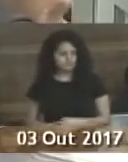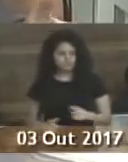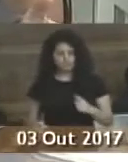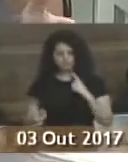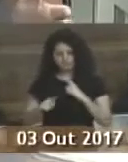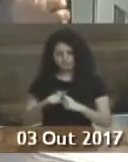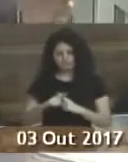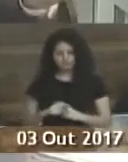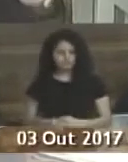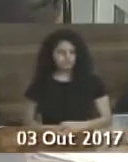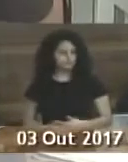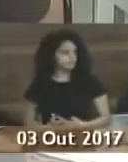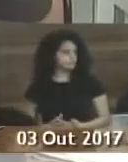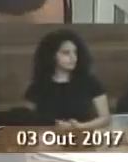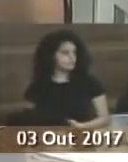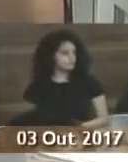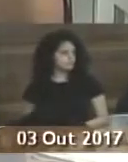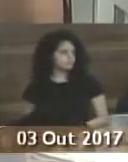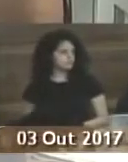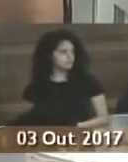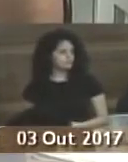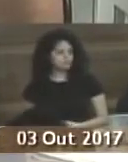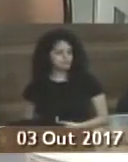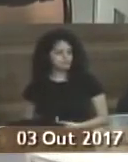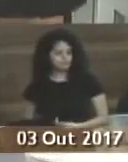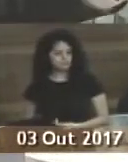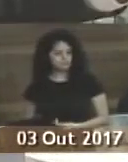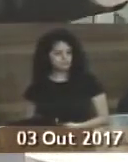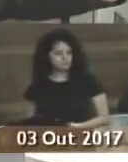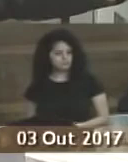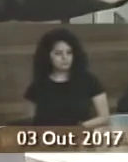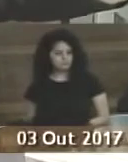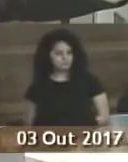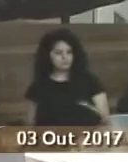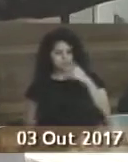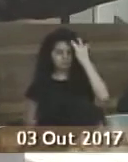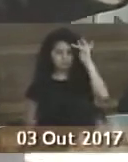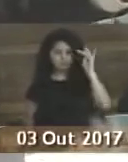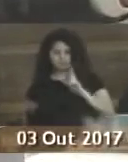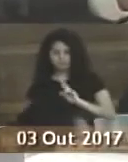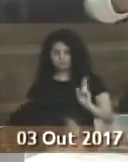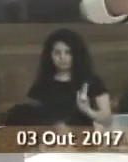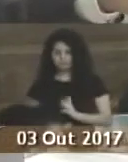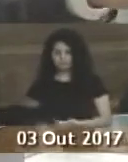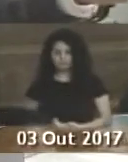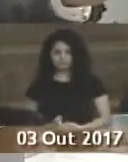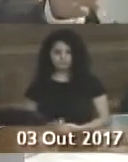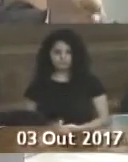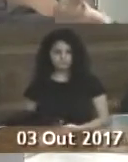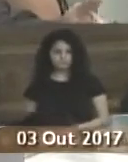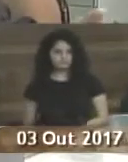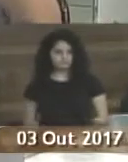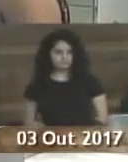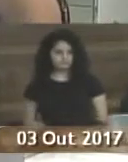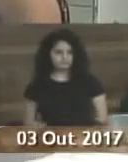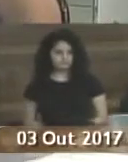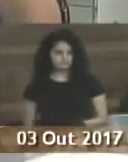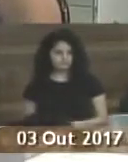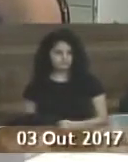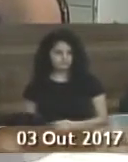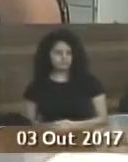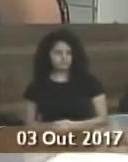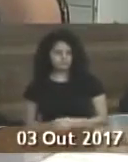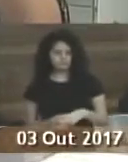Camu. Ele vai, o show dele, eu não sei qual é o nome daquilo, aqui tem vários evangélicos, vai ser num outro